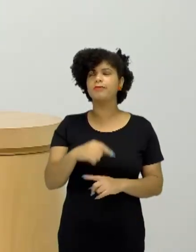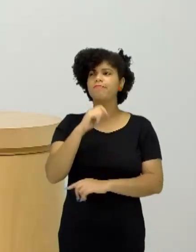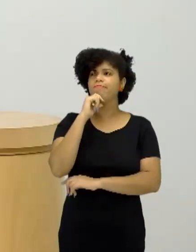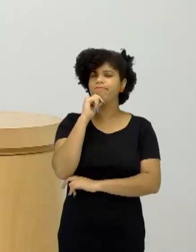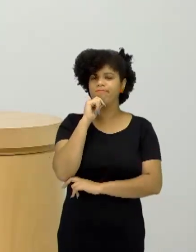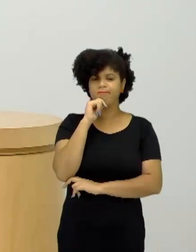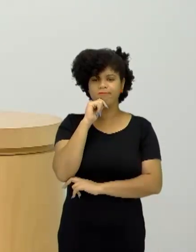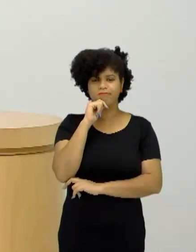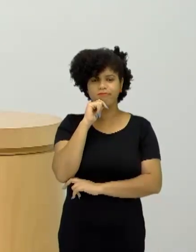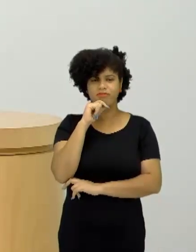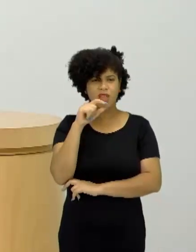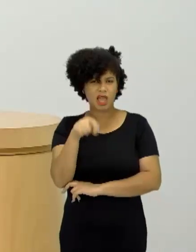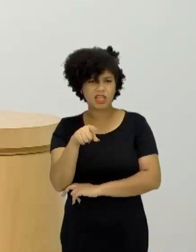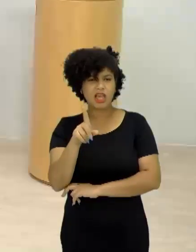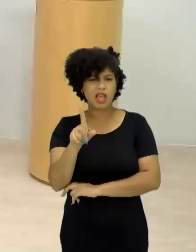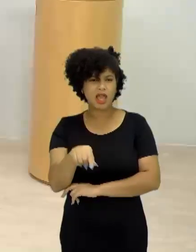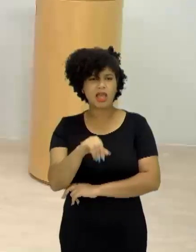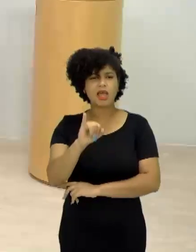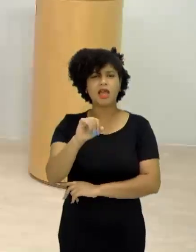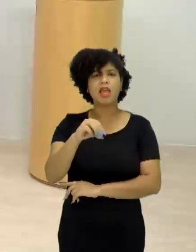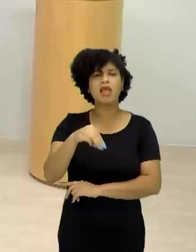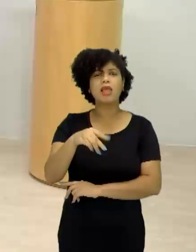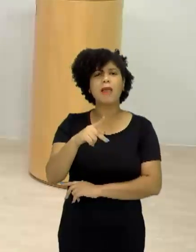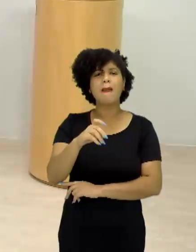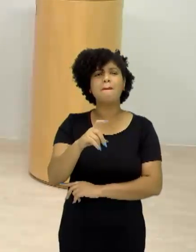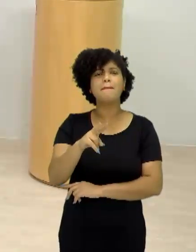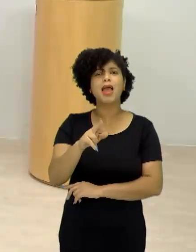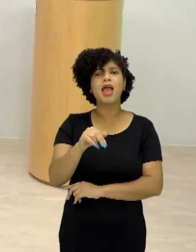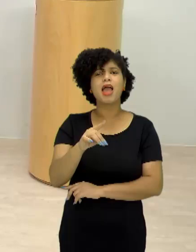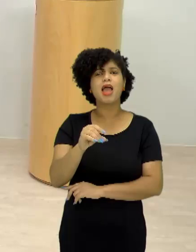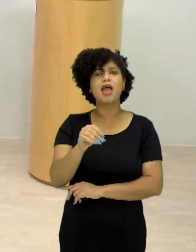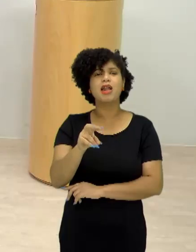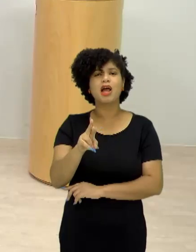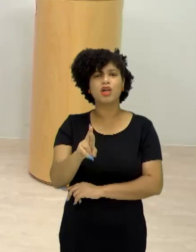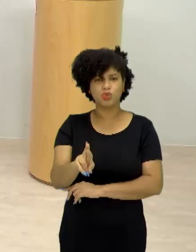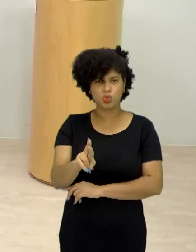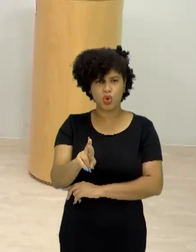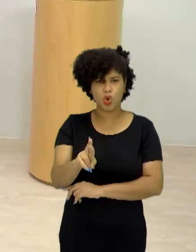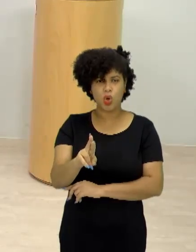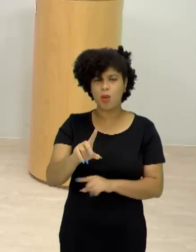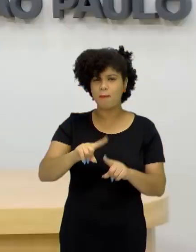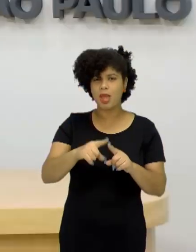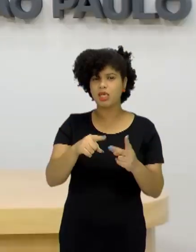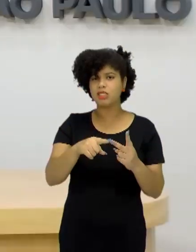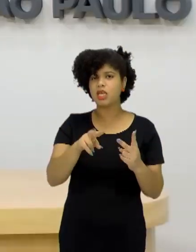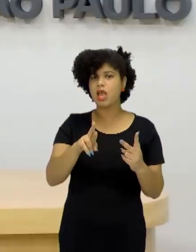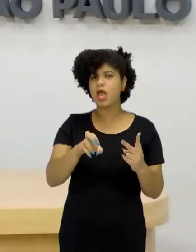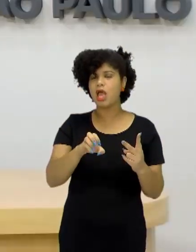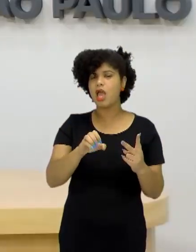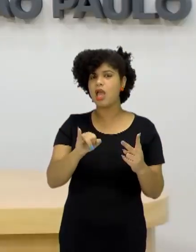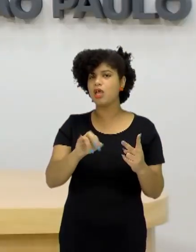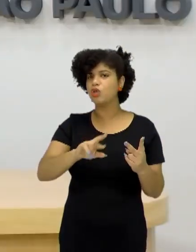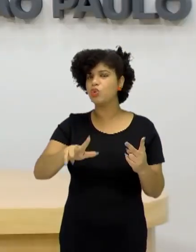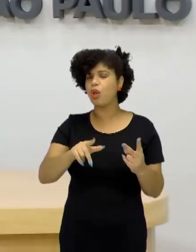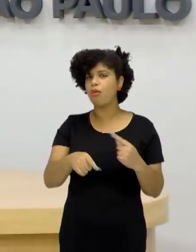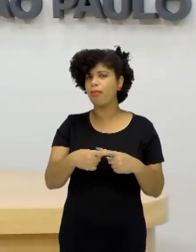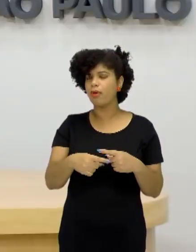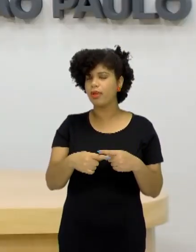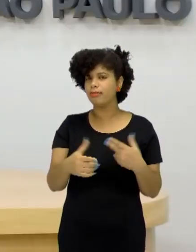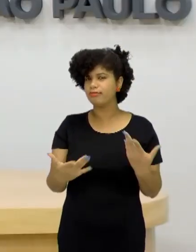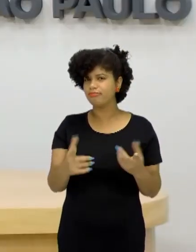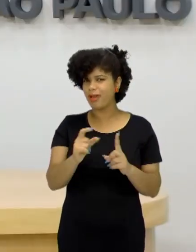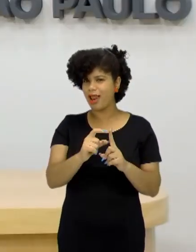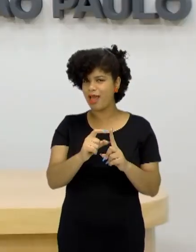Por que o Brasil teve imperador e não um simples rei? Um simples rei, né? Acho que tem a ver com um outro país, né, que dominava aqui. Você